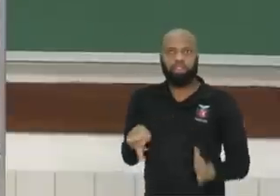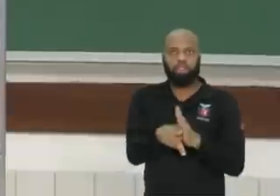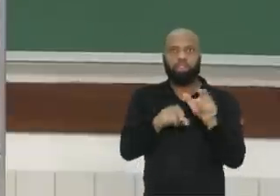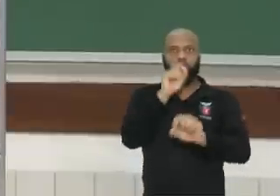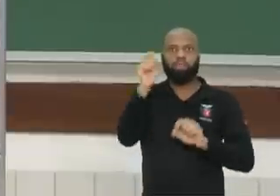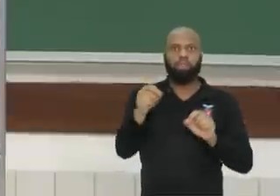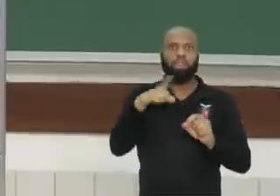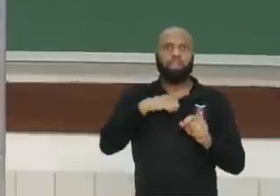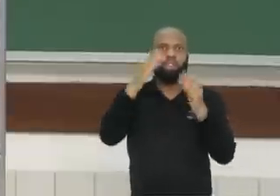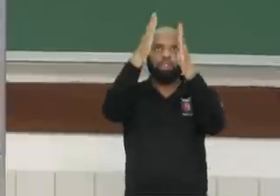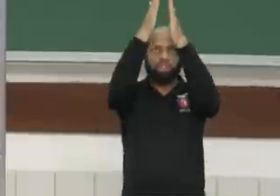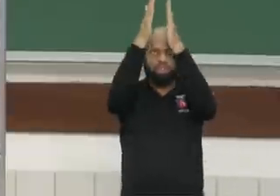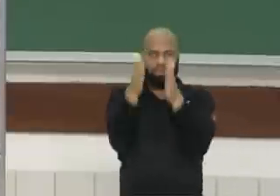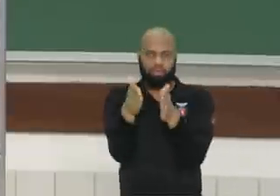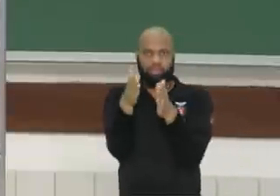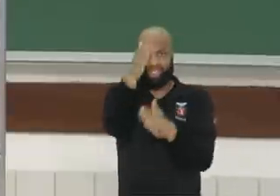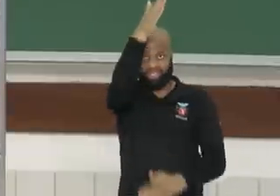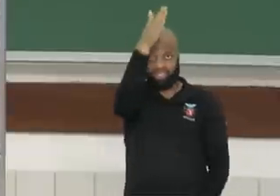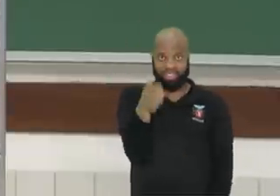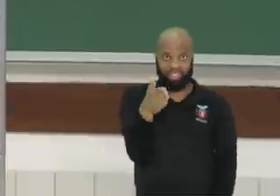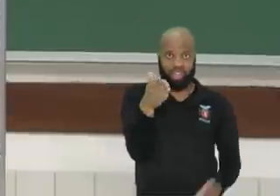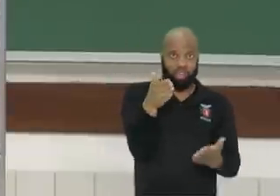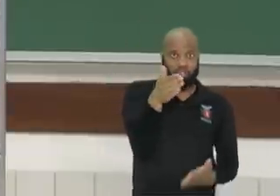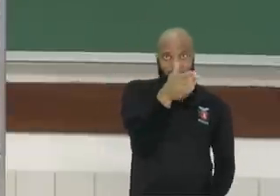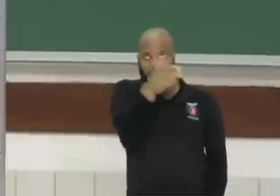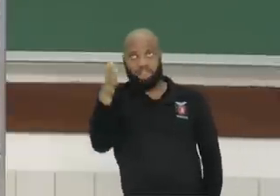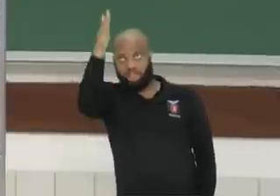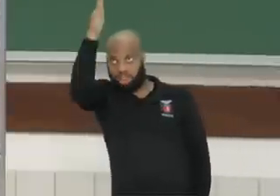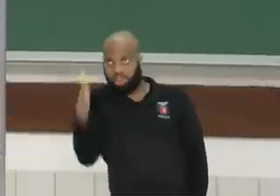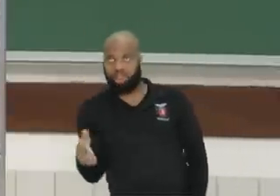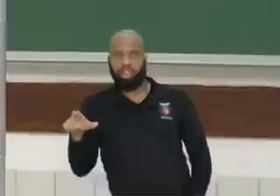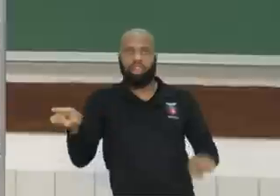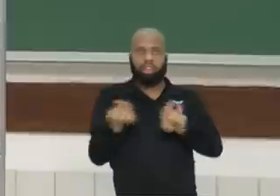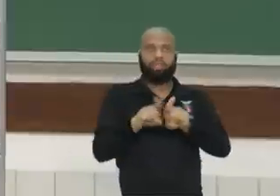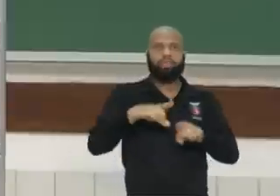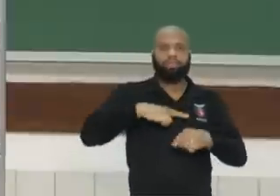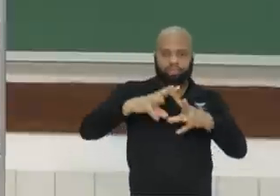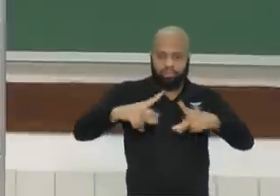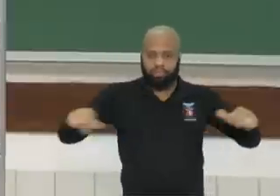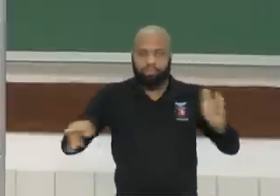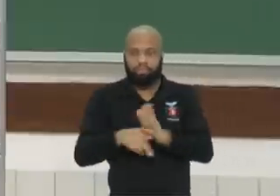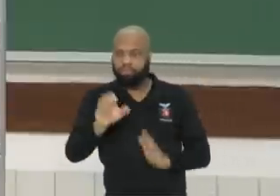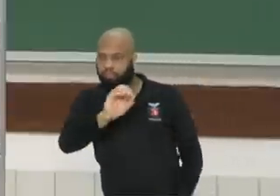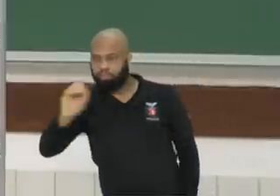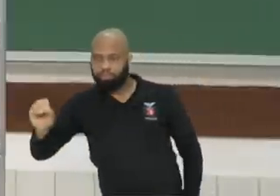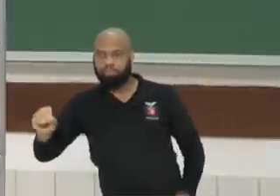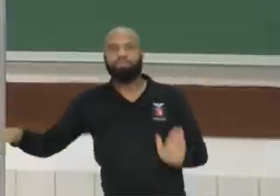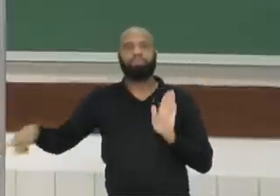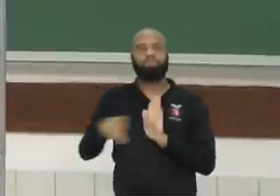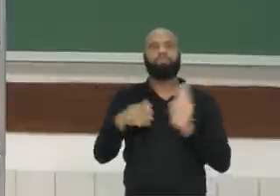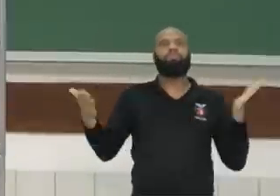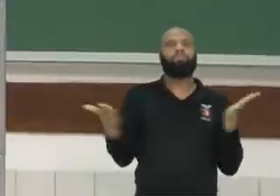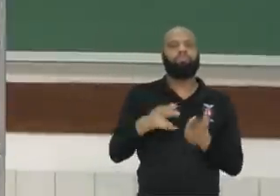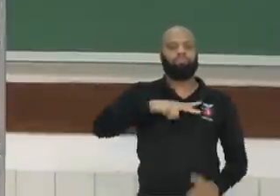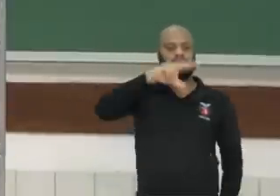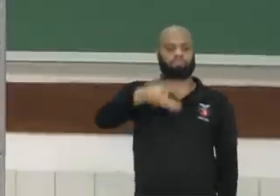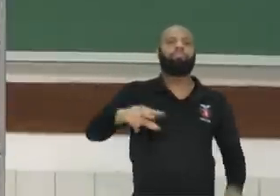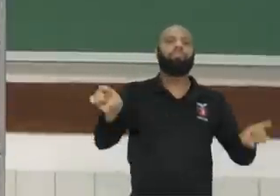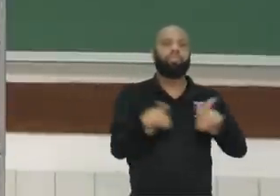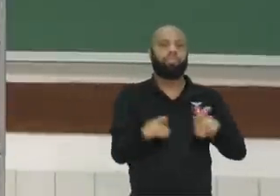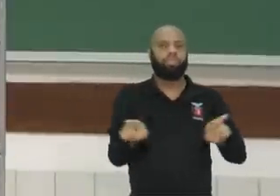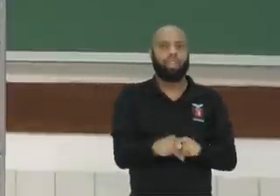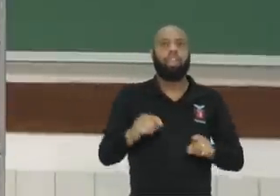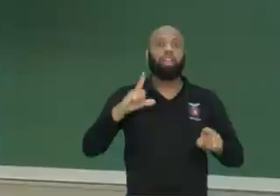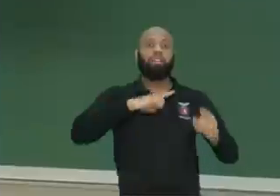ela é transposta mais a oeste e as terras a oeste paranaense passam então a pertencer ao reino português.